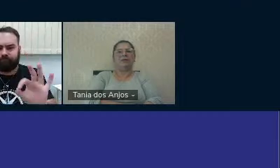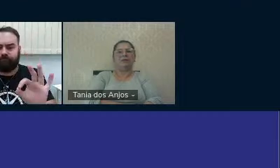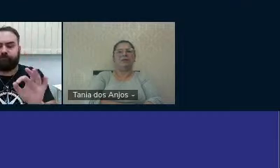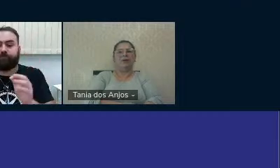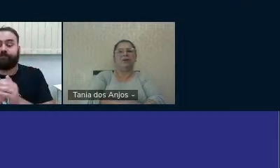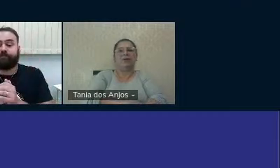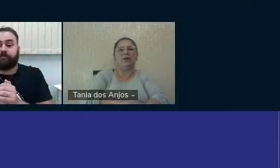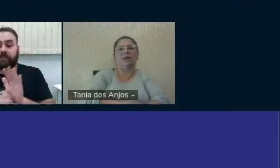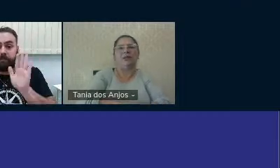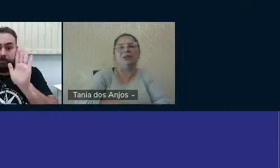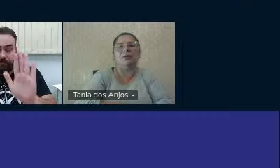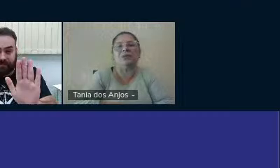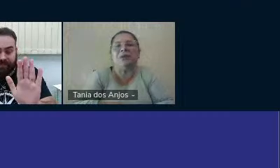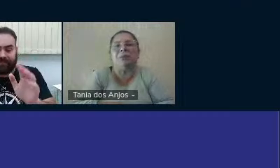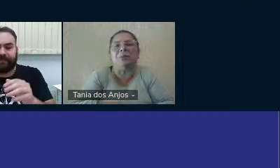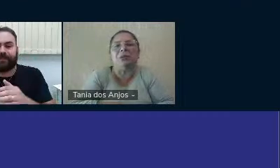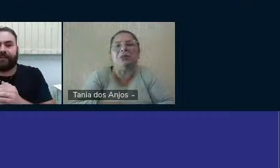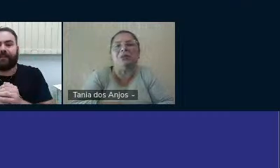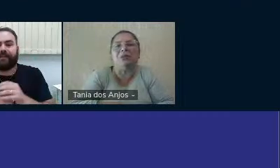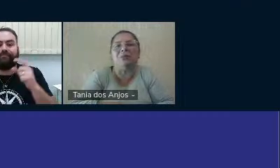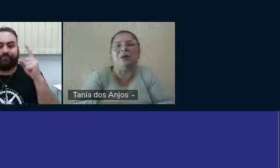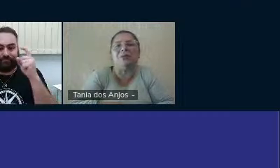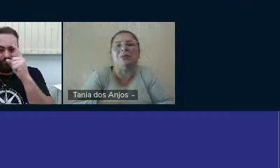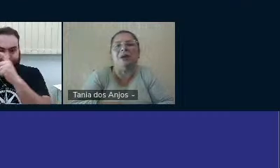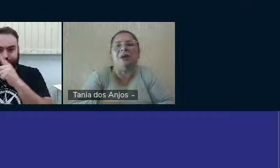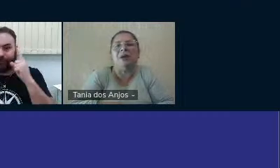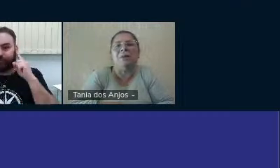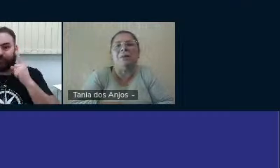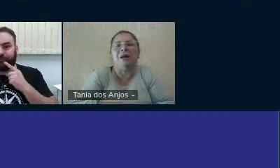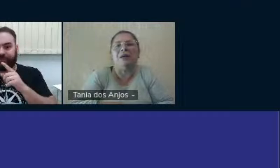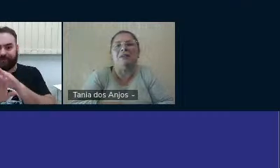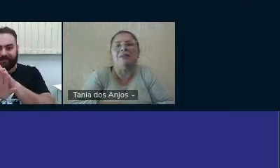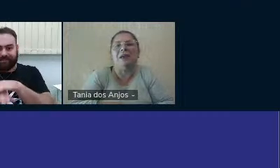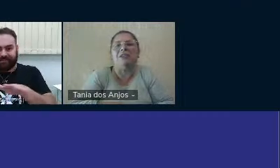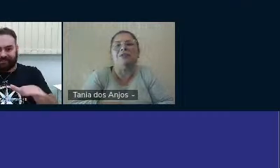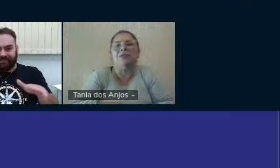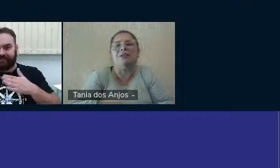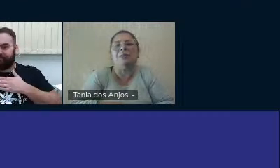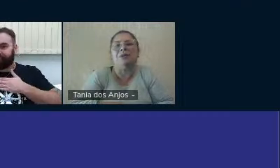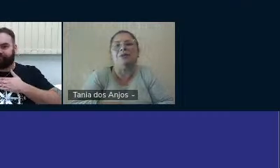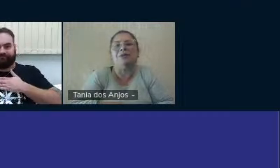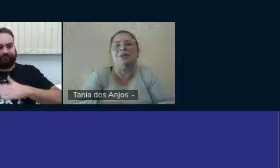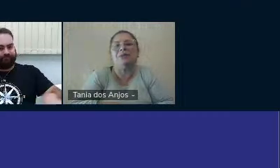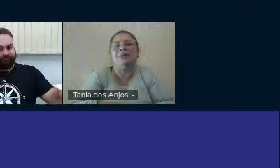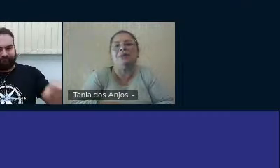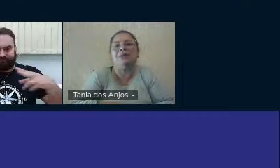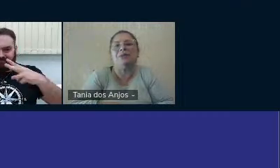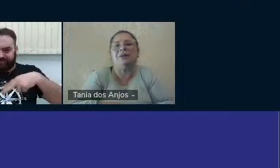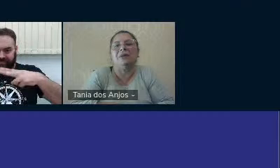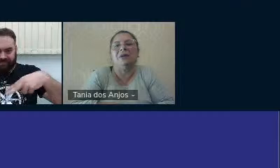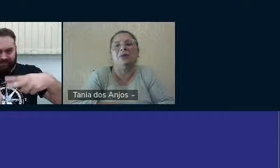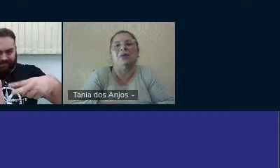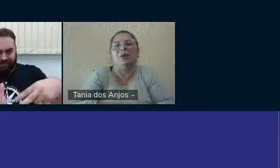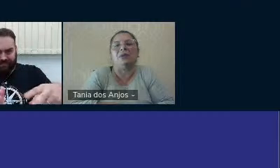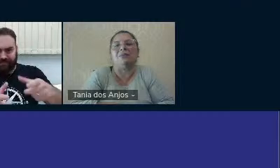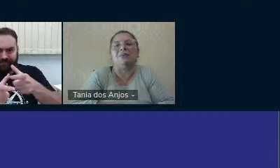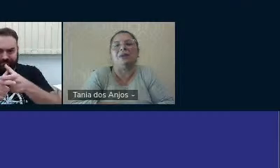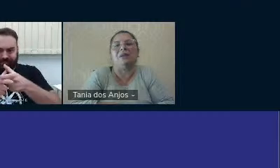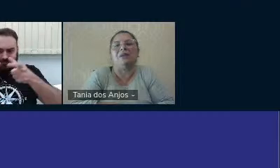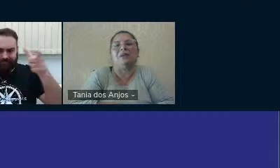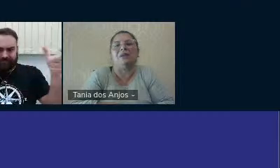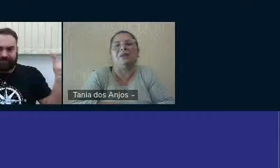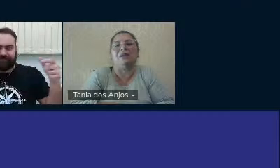Pode falar. A literatura surda é muito importante no visual, mas é difícil para os surdos. Eu não